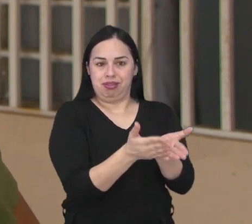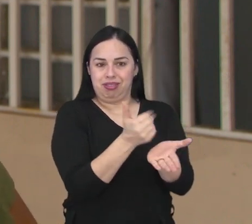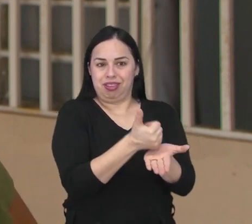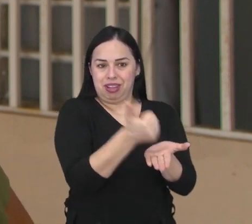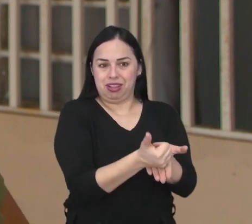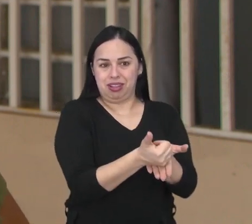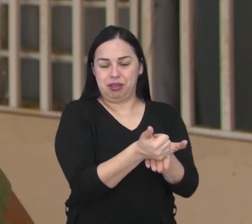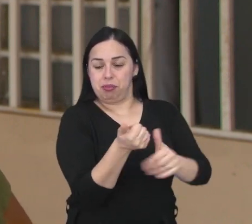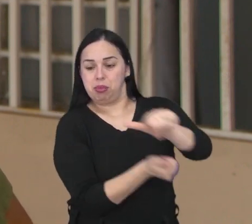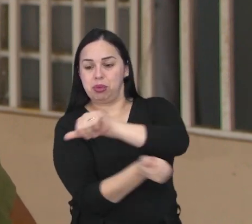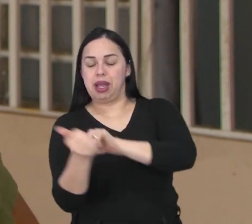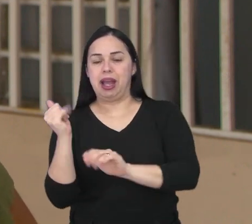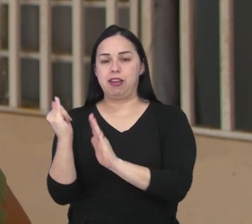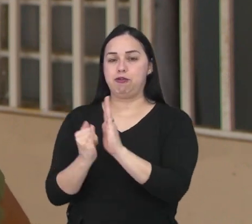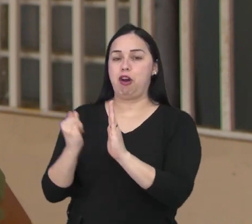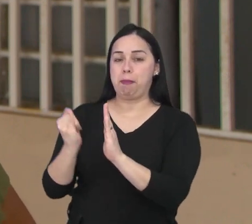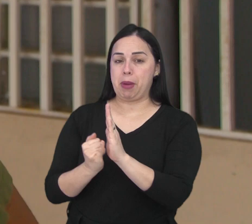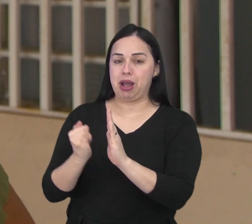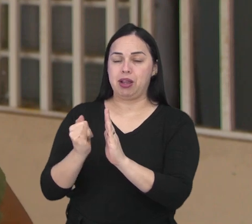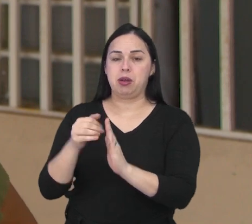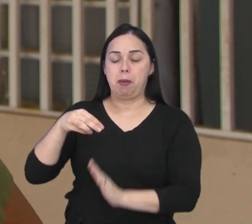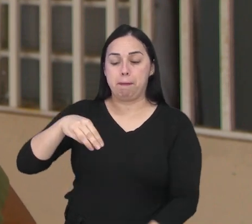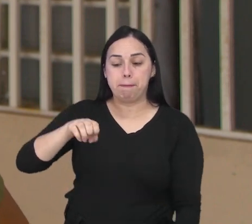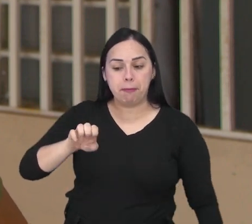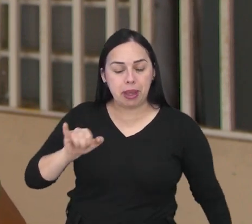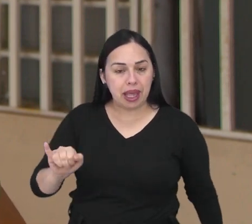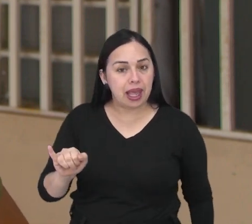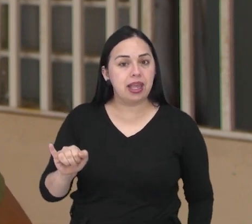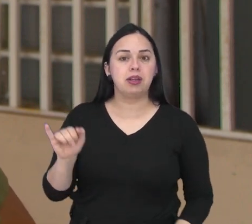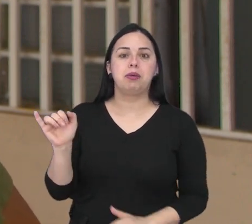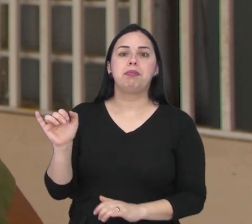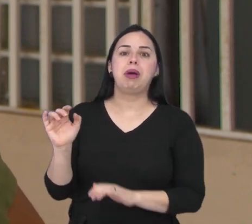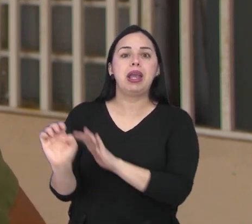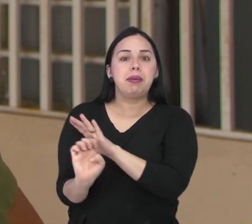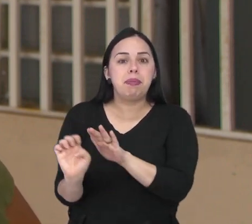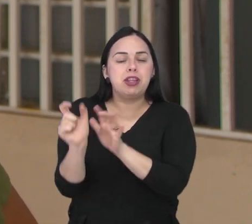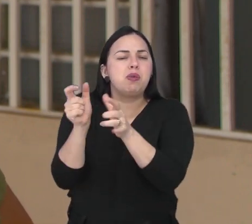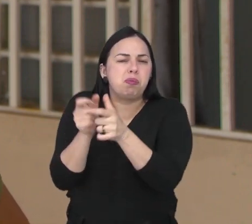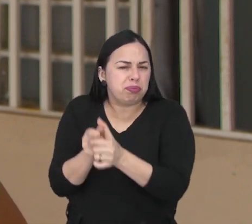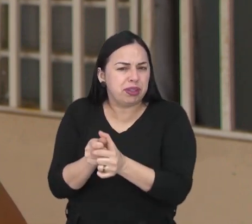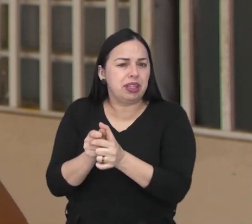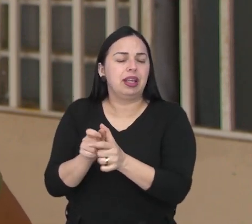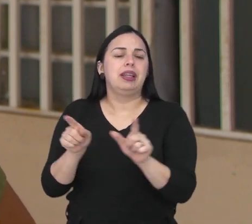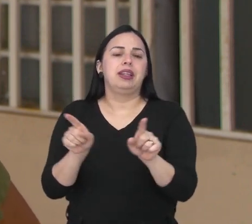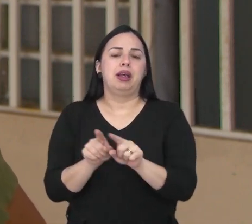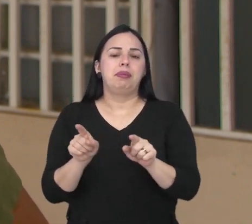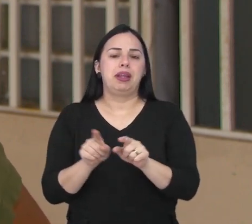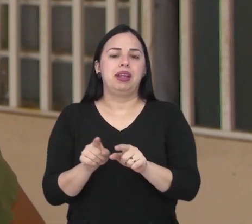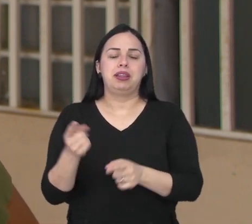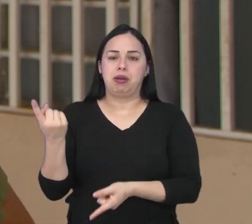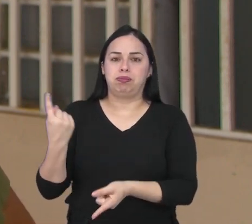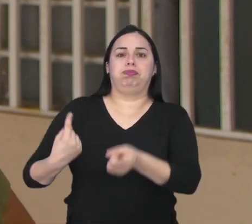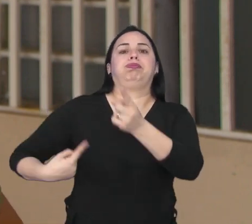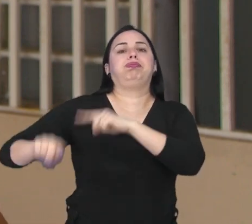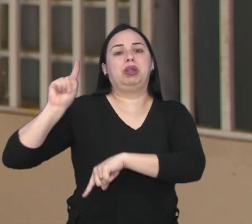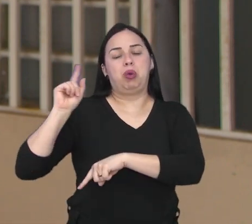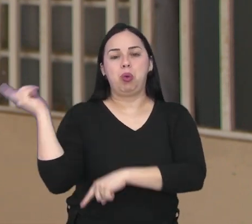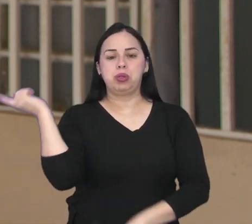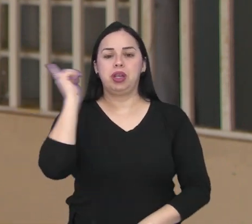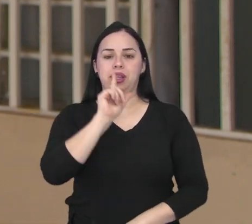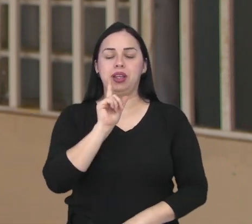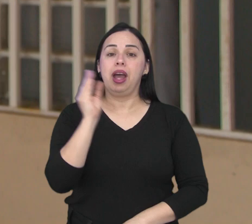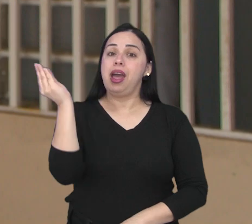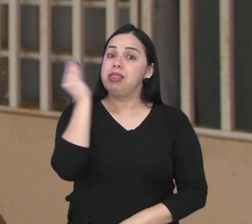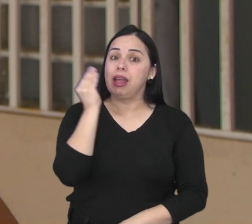CLT e, de repente, abrir um MEI, uma pequena empresa e dar um salto na vida, né? A